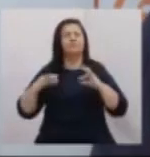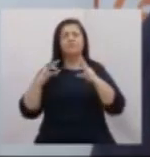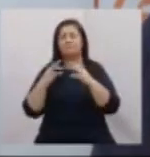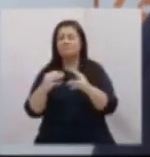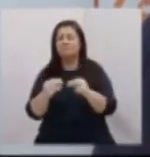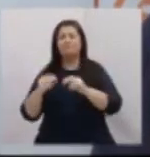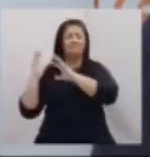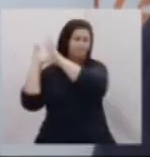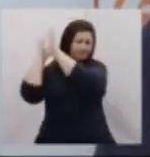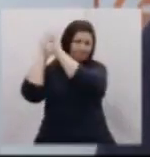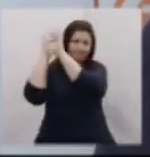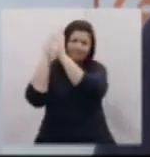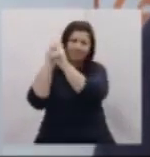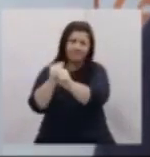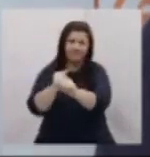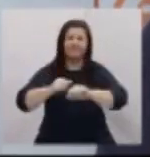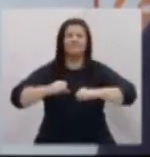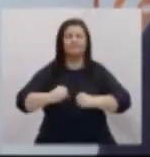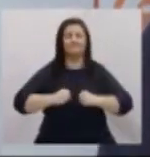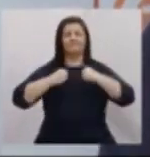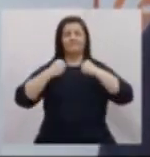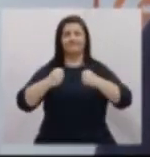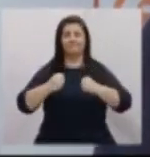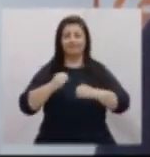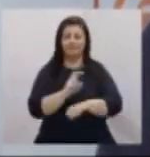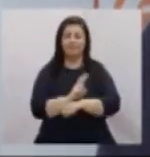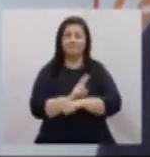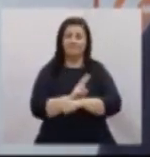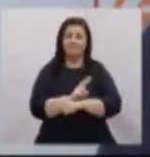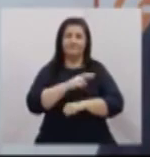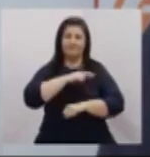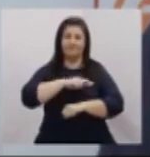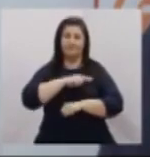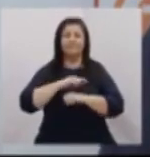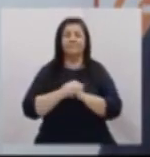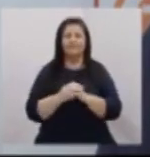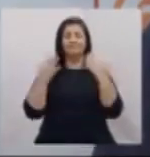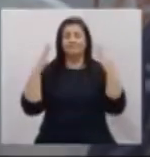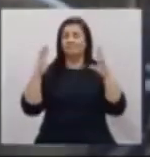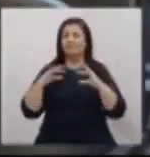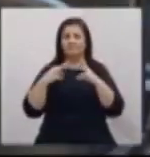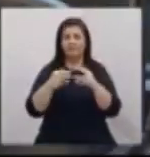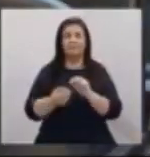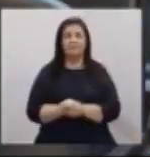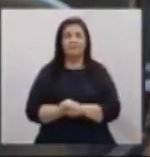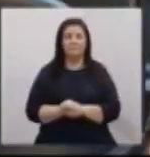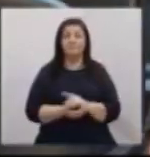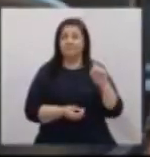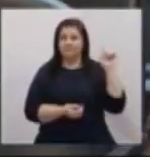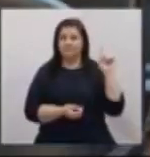sua dedicação na liderança espiritual aqui em nosso município. Parabéns a todos. Eu acredito